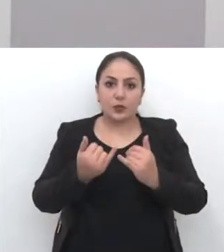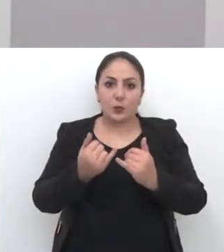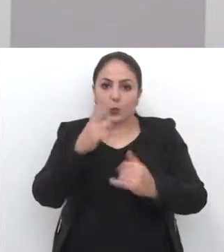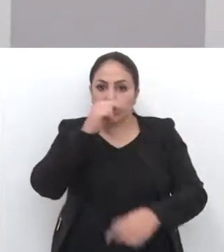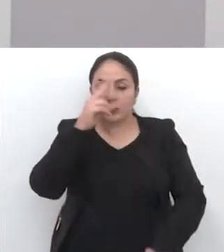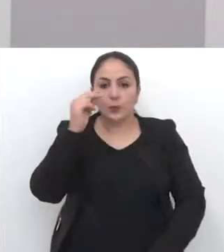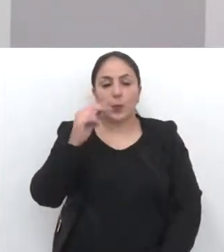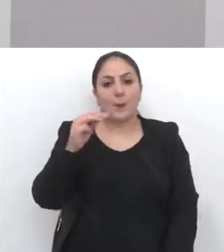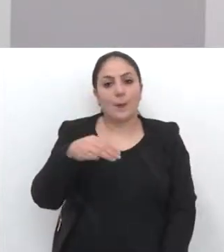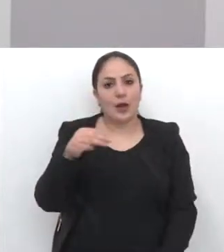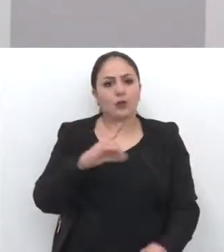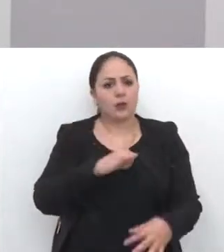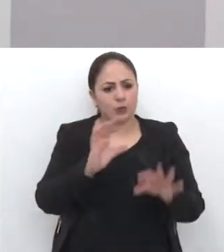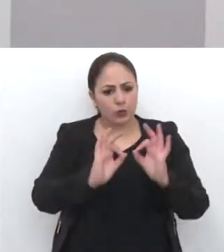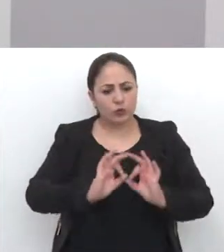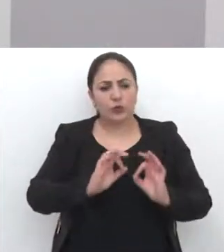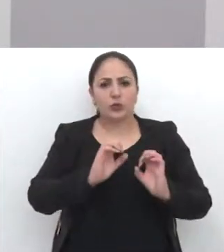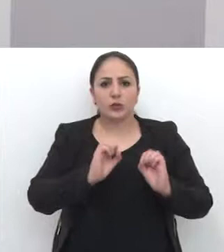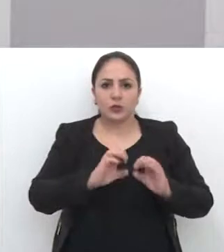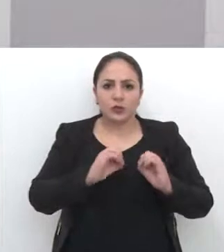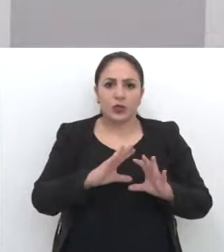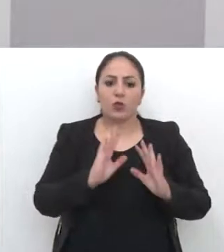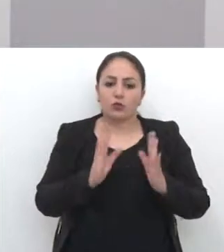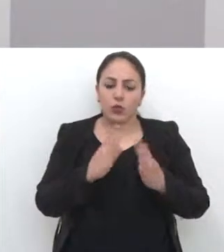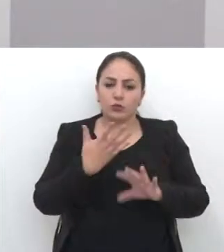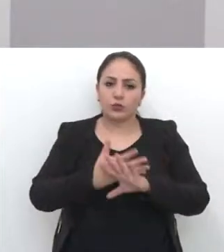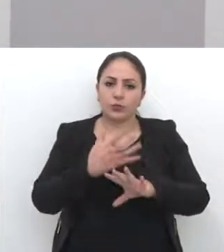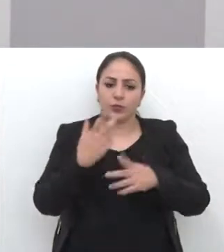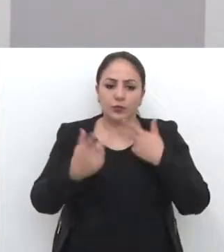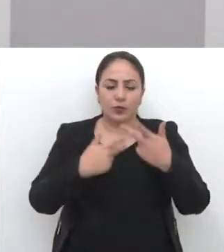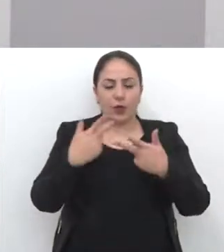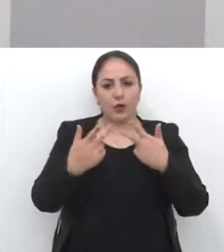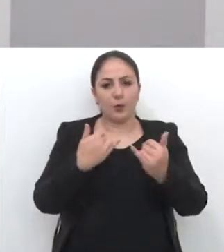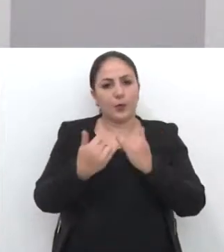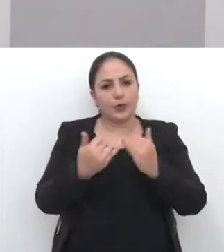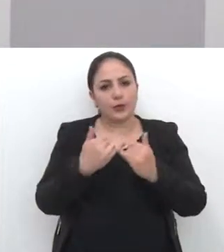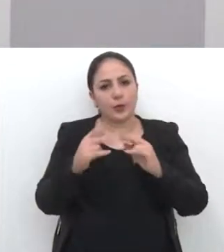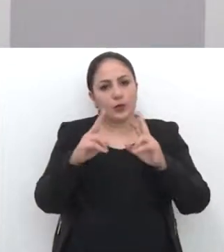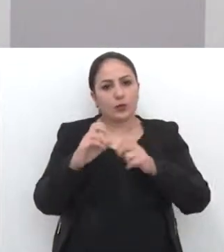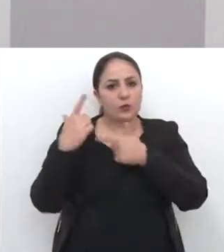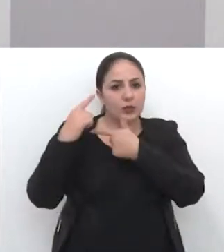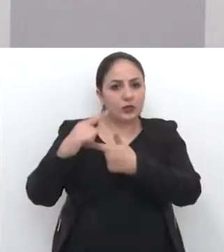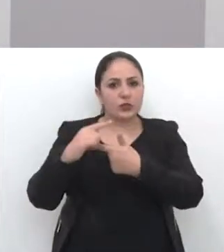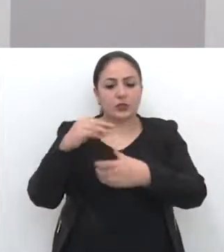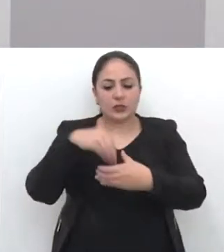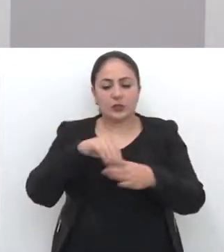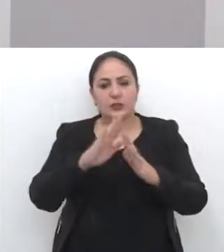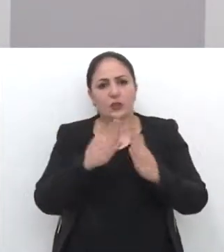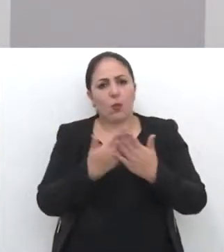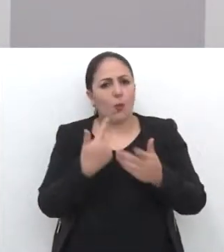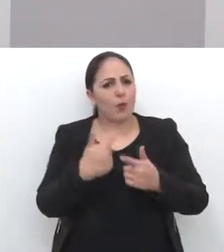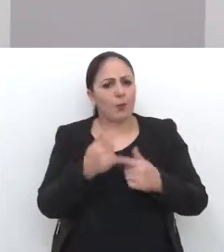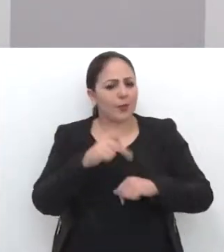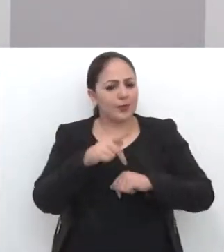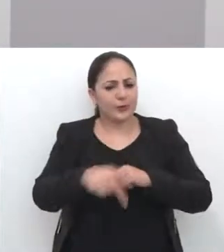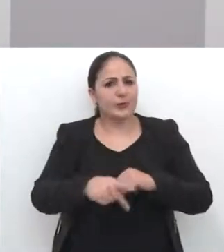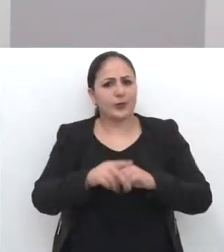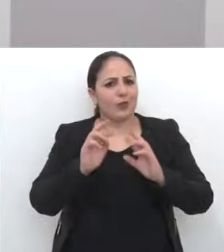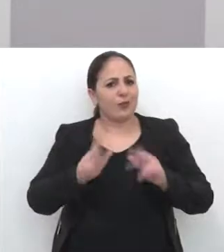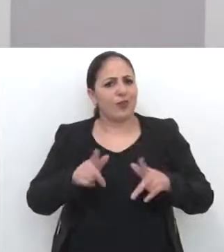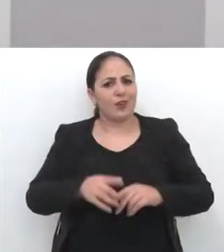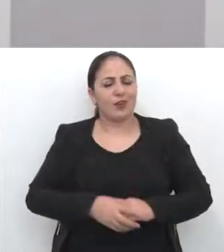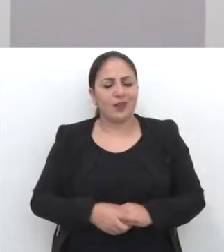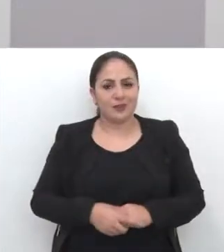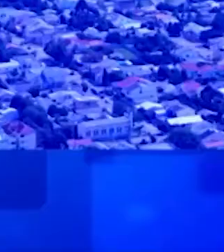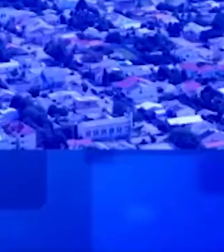dou o exemplo do município de Marau, que tem projetos até educacionais e disciplinas que tratam, por exemplo, da questão do tradicionalismo nas escolas, por que Passo Fundo